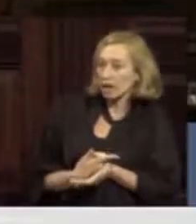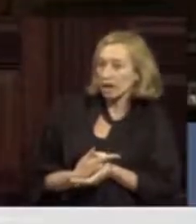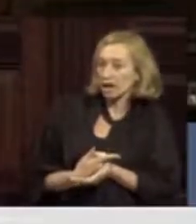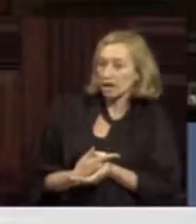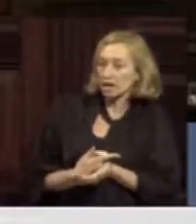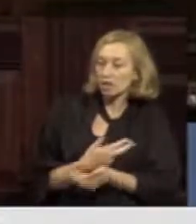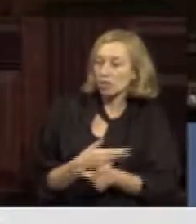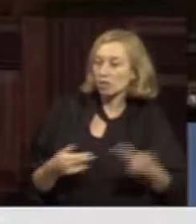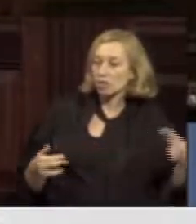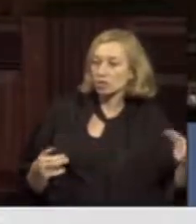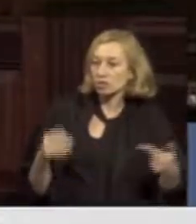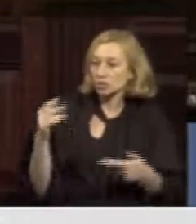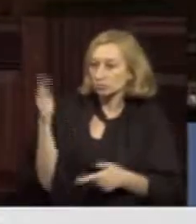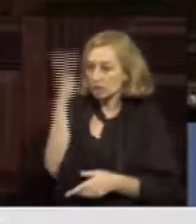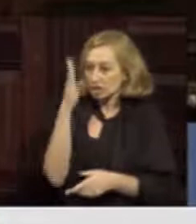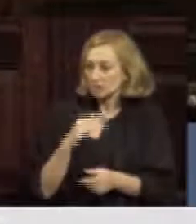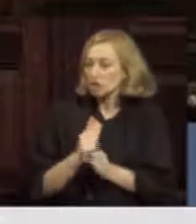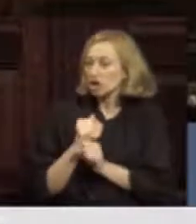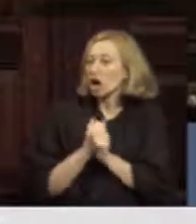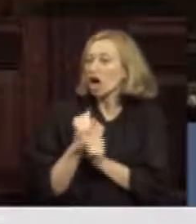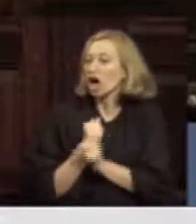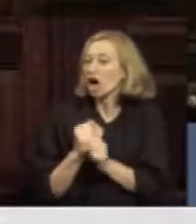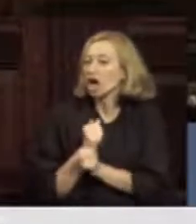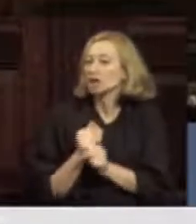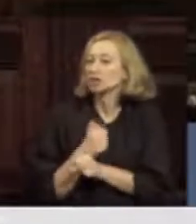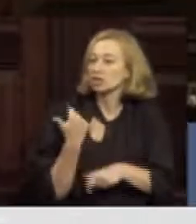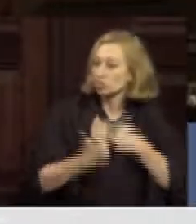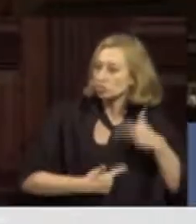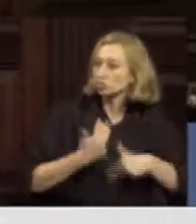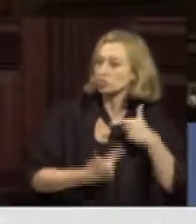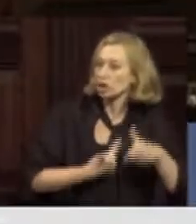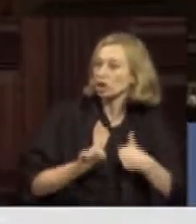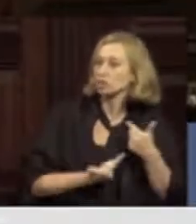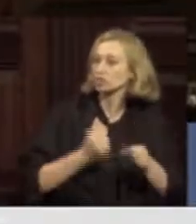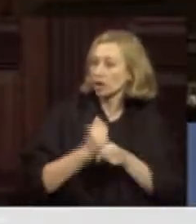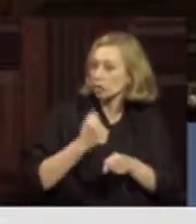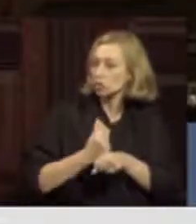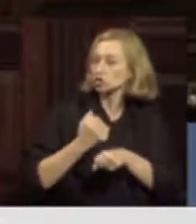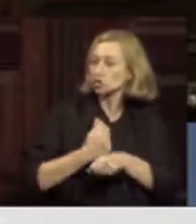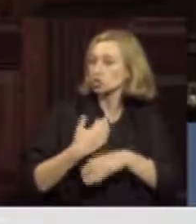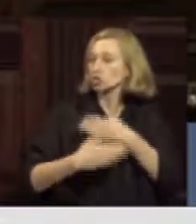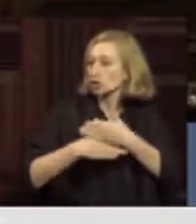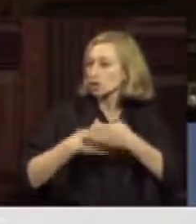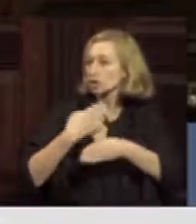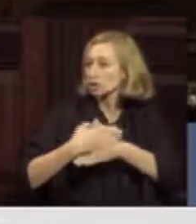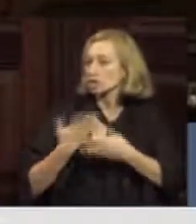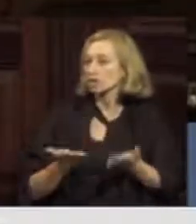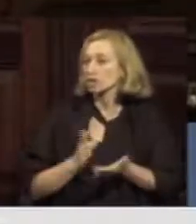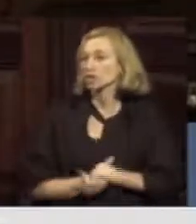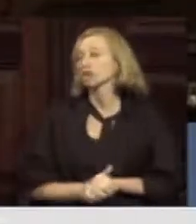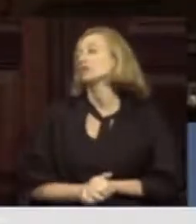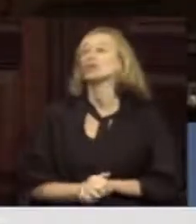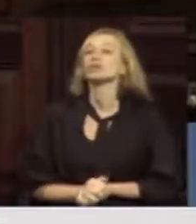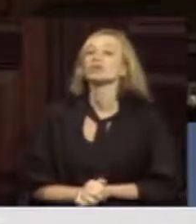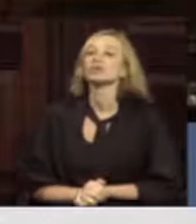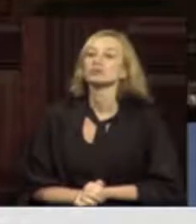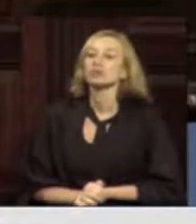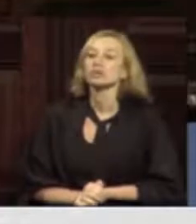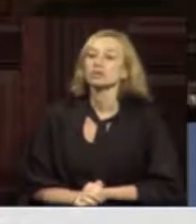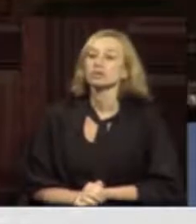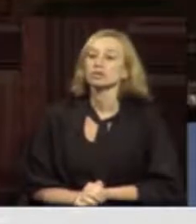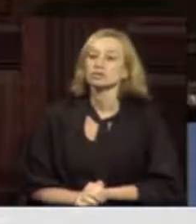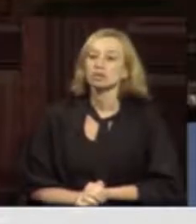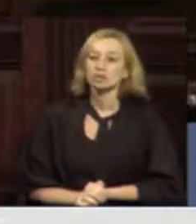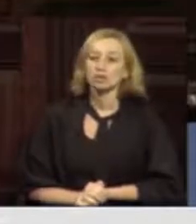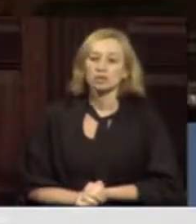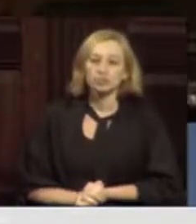é aceitável a defesa dos incentivos fiscais sob o prisma de que tudo está muito bom e tudo maravilhoso quando se